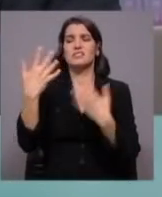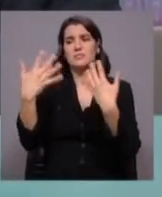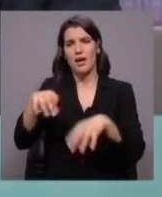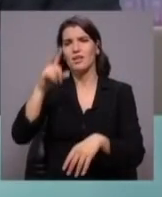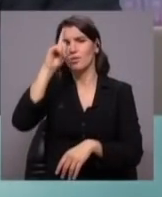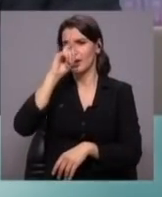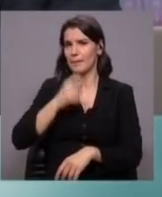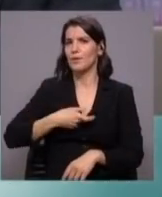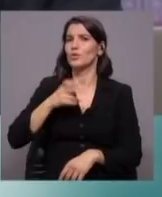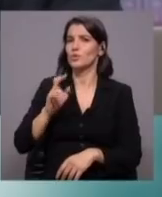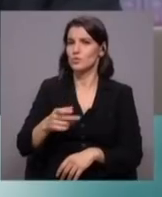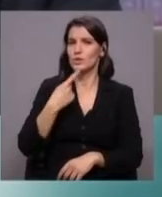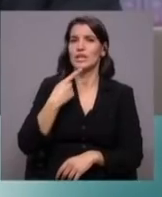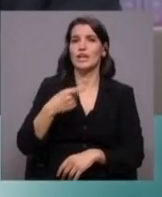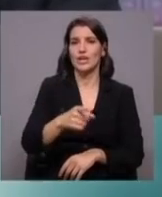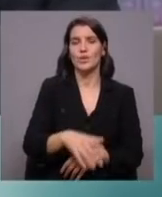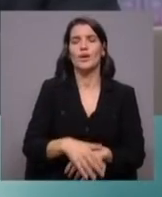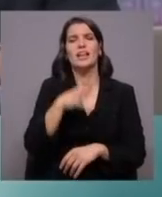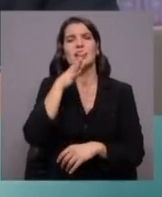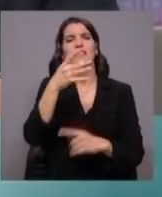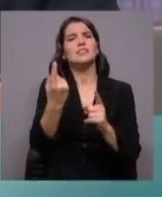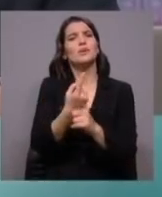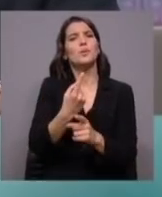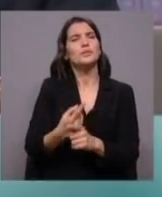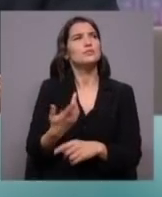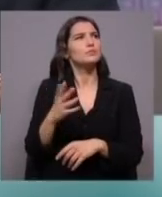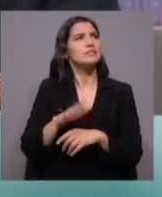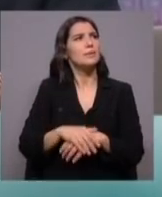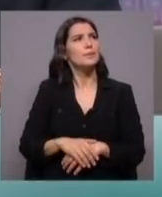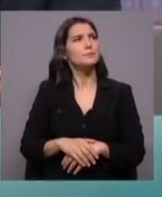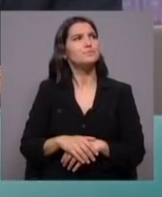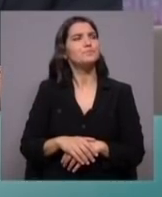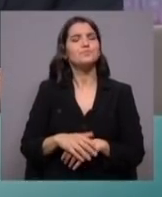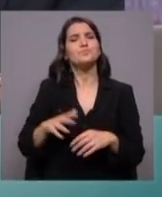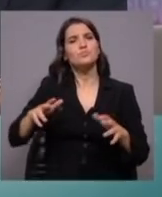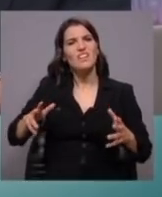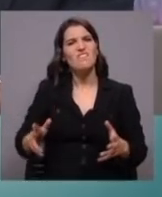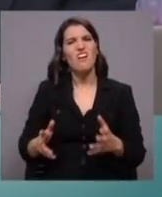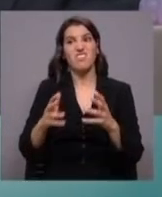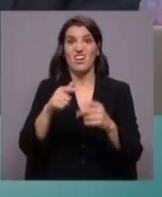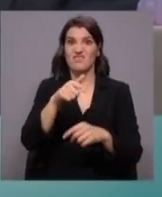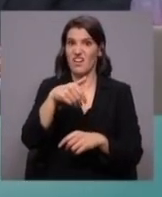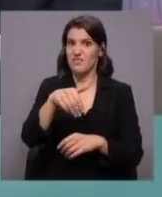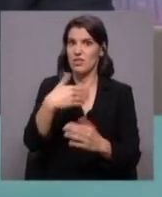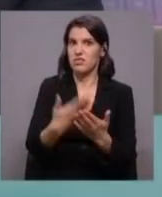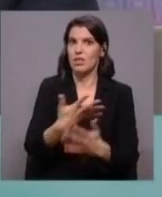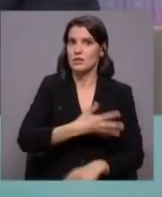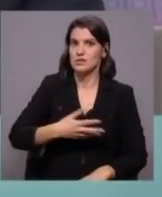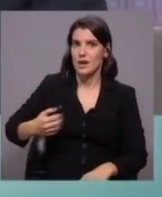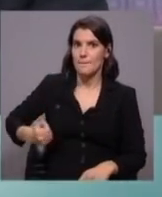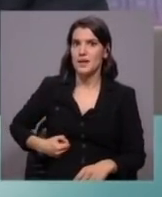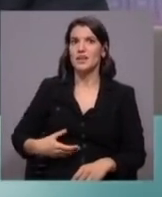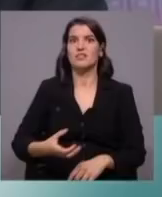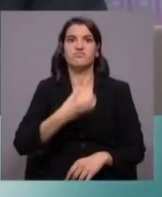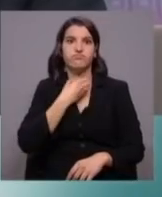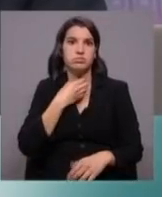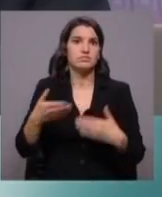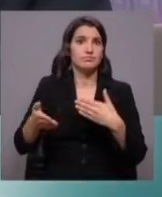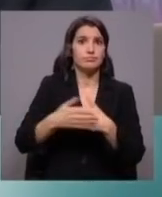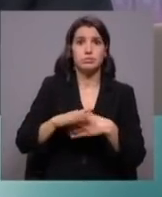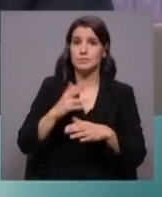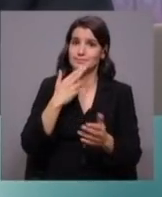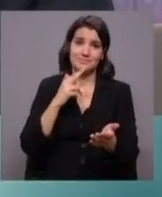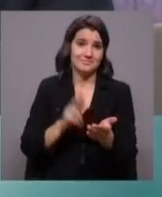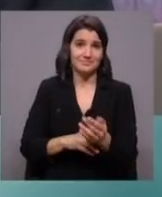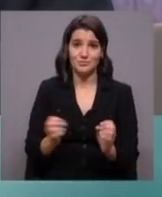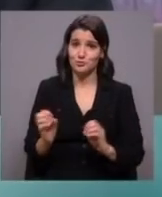do doutor Rui Rio a dizer coisas como iria fomentar o desemprego, aumentar as falências, nada disso